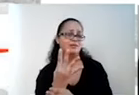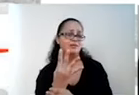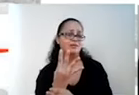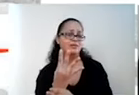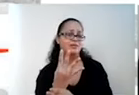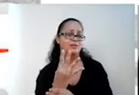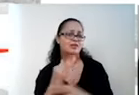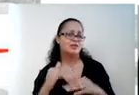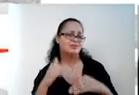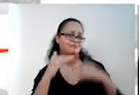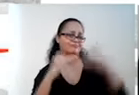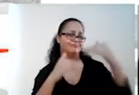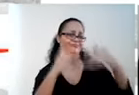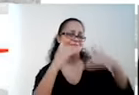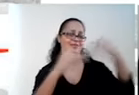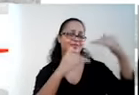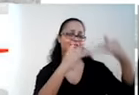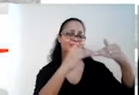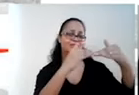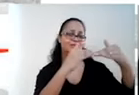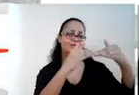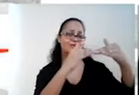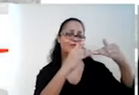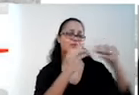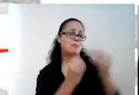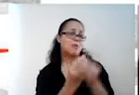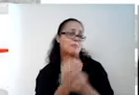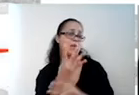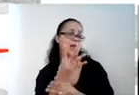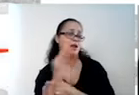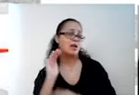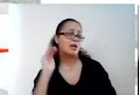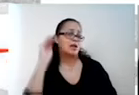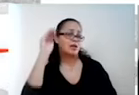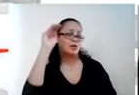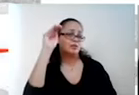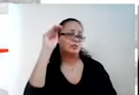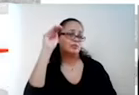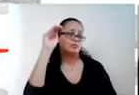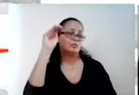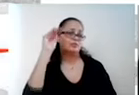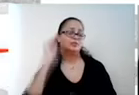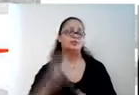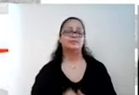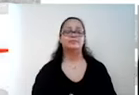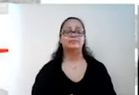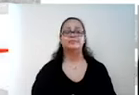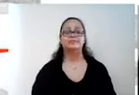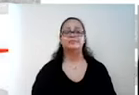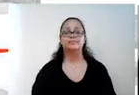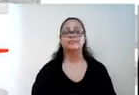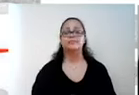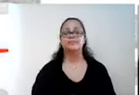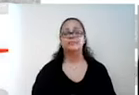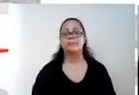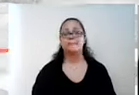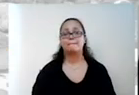cresce, se desenvolve e forma uma planta adulta. E aí fecha o ciclo de desenvolvimento dessa planta.